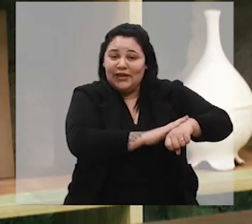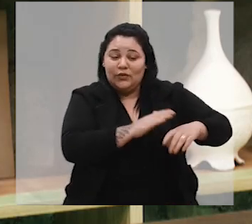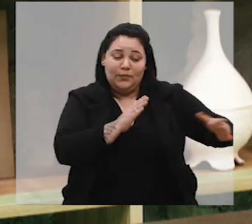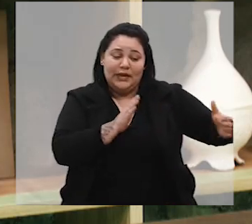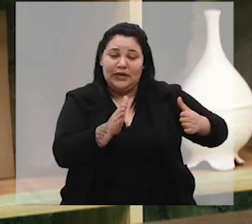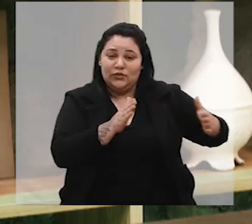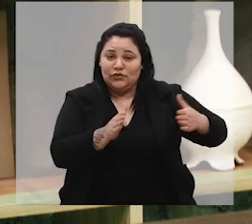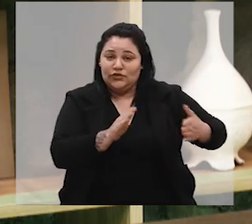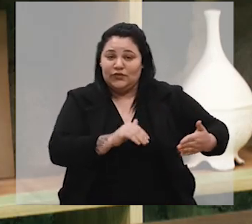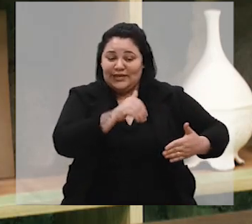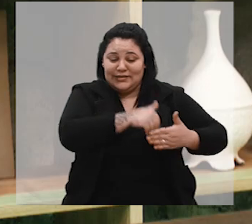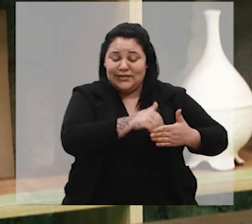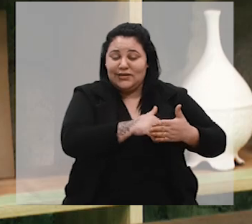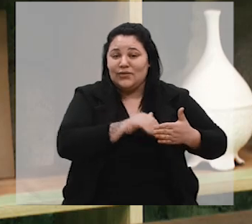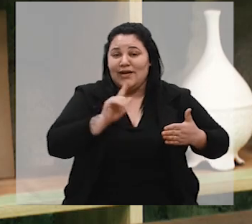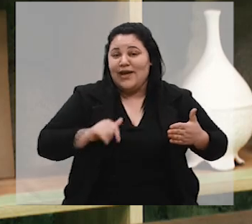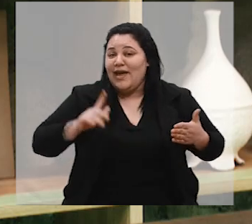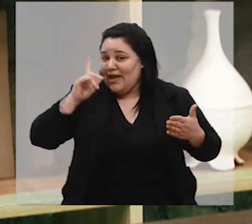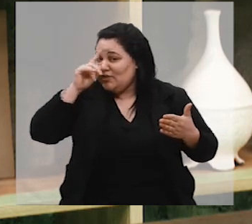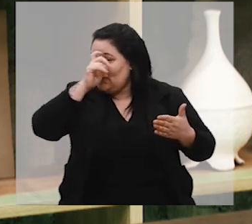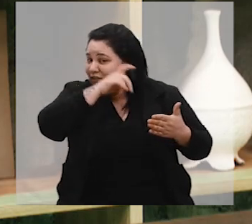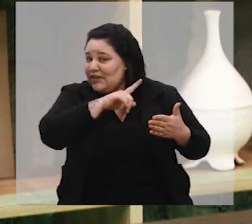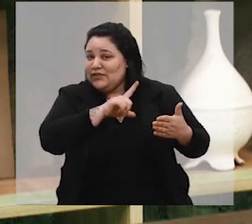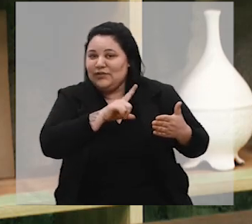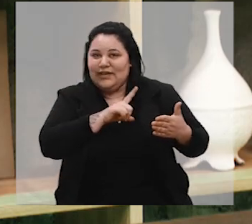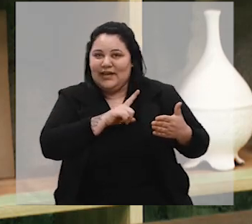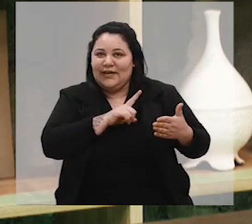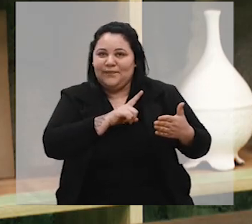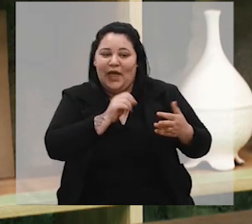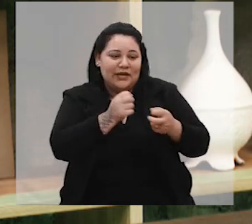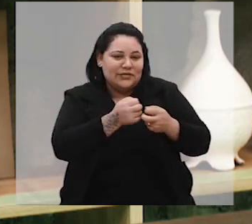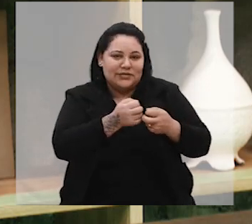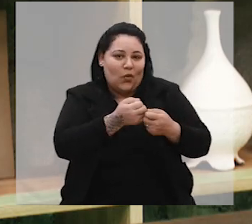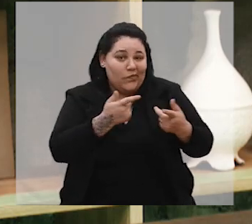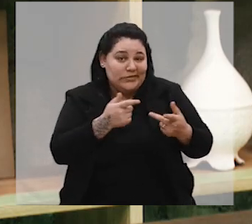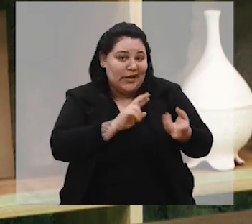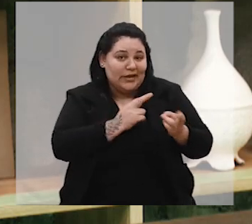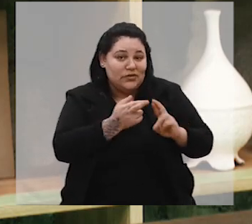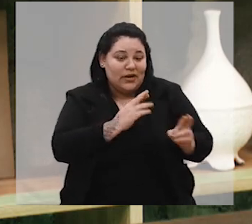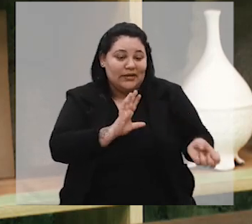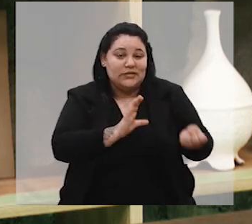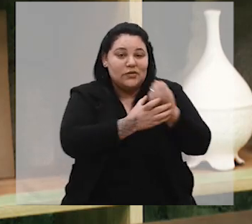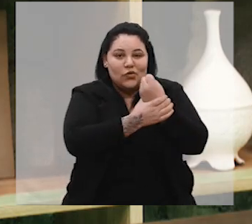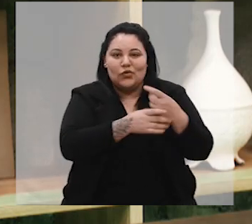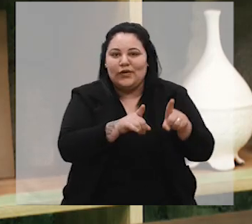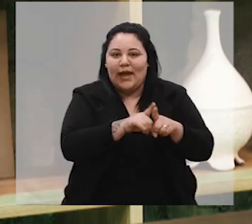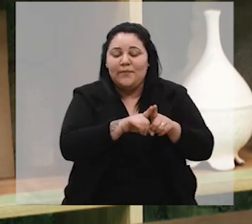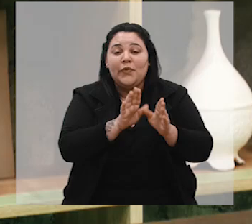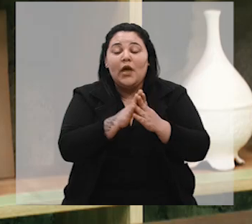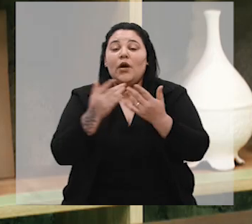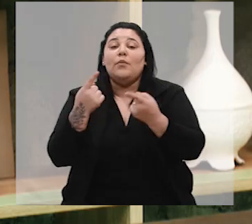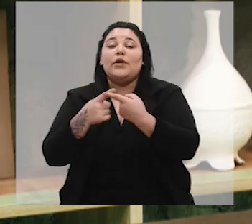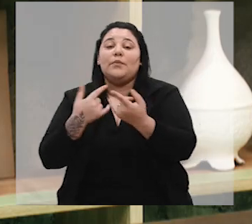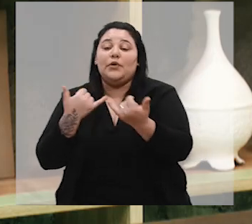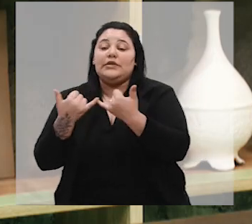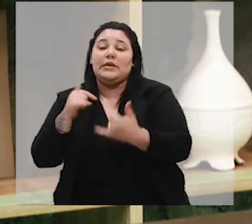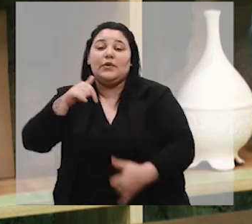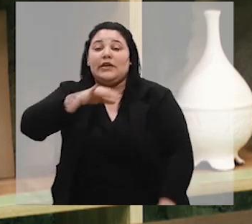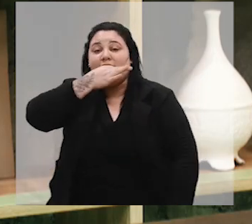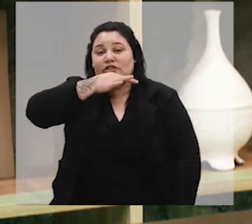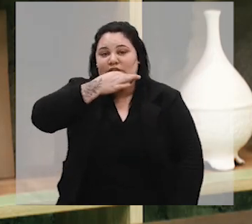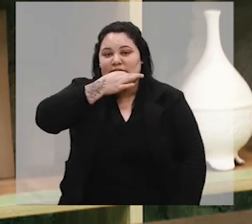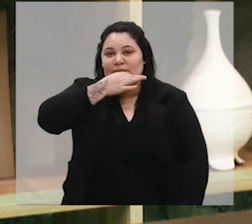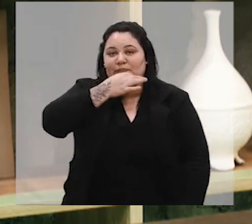campanha é muito difícil que a gente tenha o acionamento das forças de segurança, porque numa campanha de vereador, por exemplo, a gente tem lá